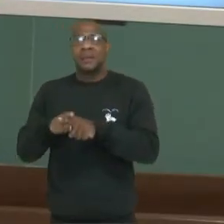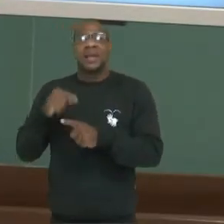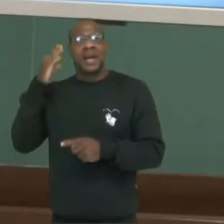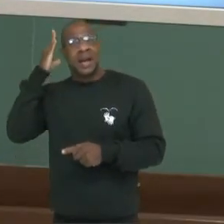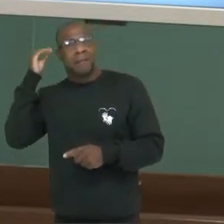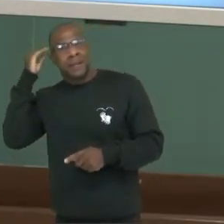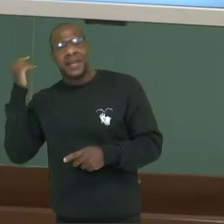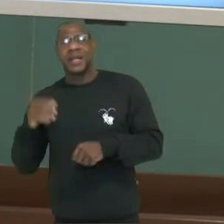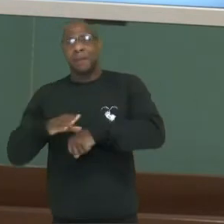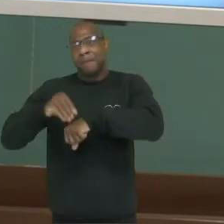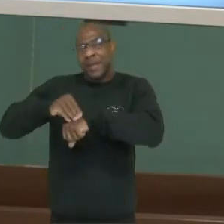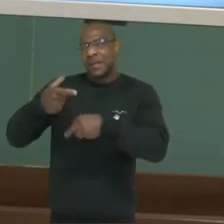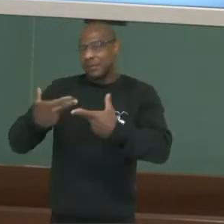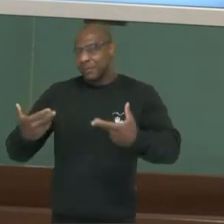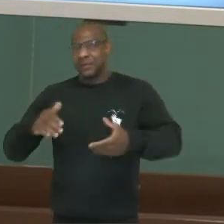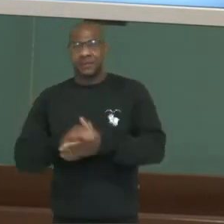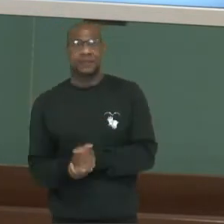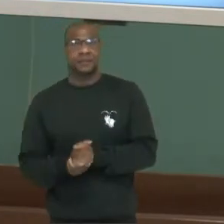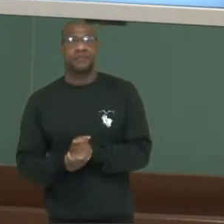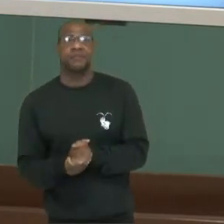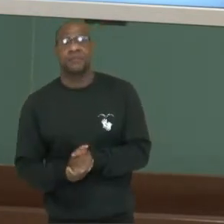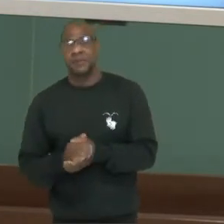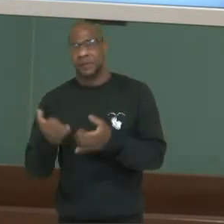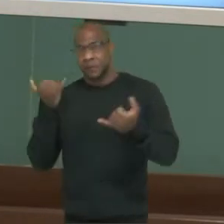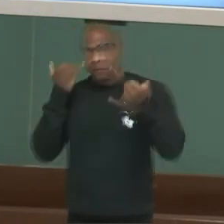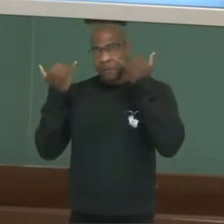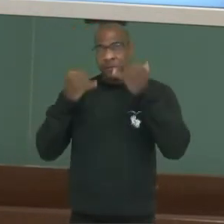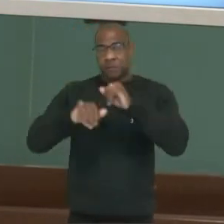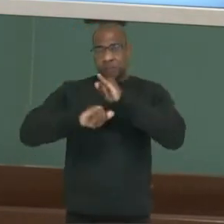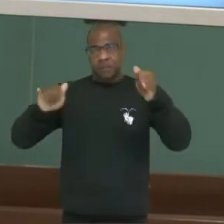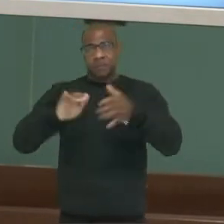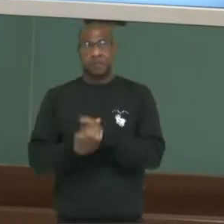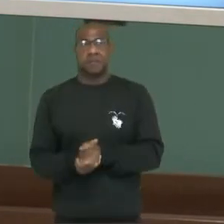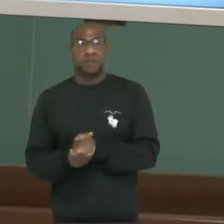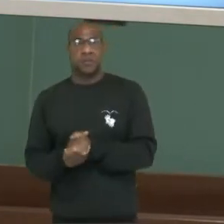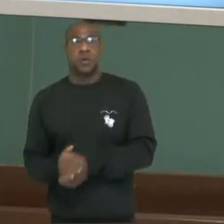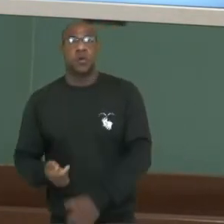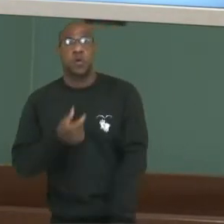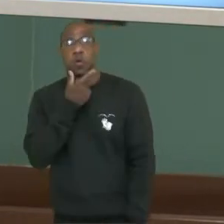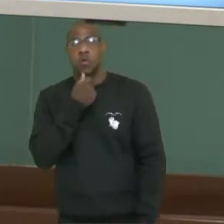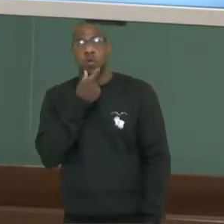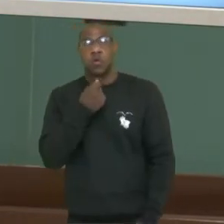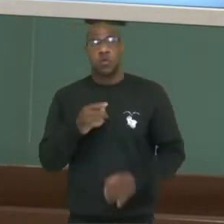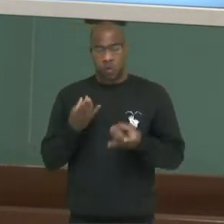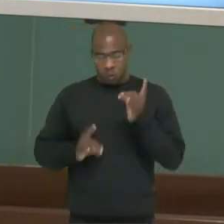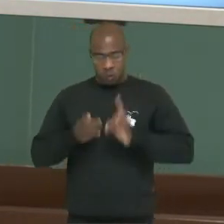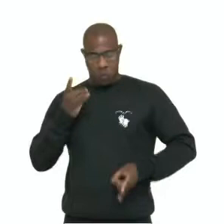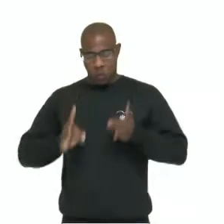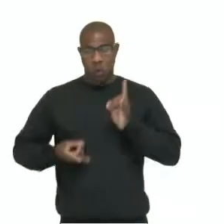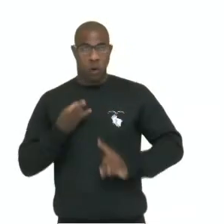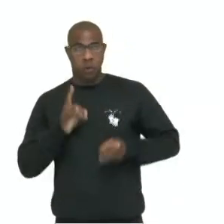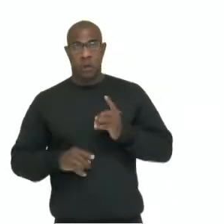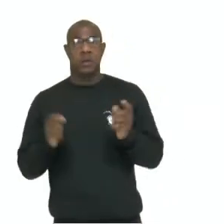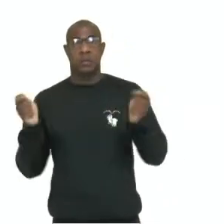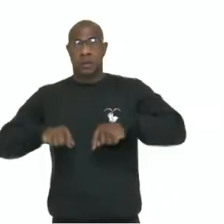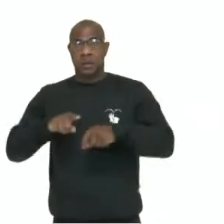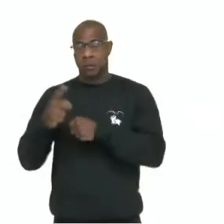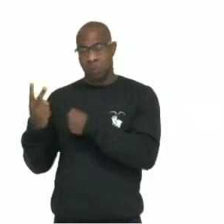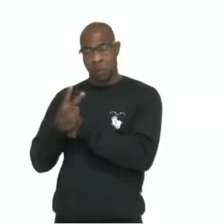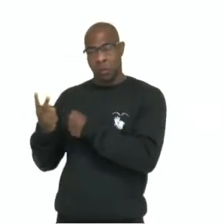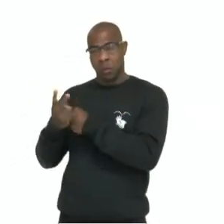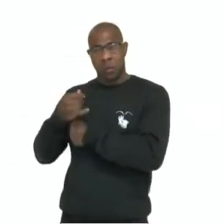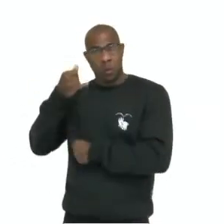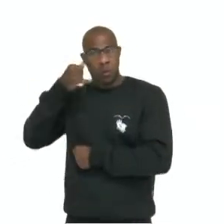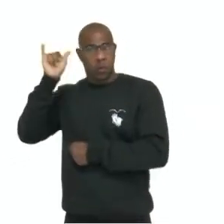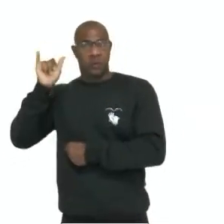puberdade. Vamos de notícia. Hormônios femininos podem ter papel protetor contra o novo coronavírus.